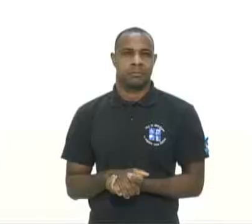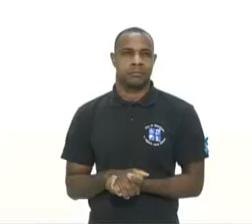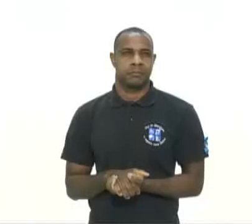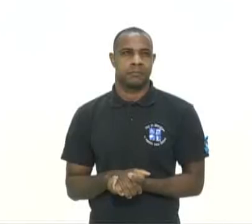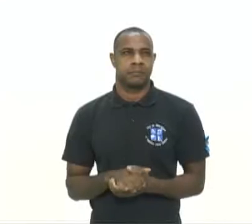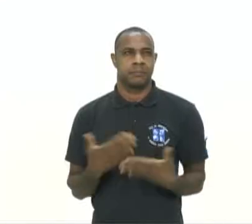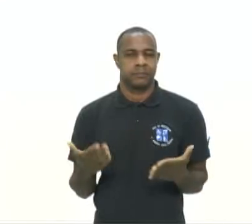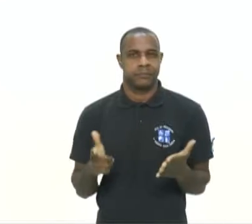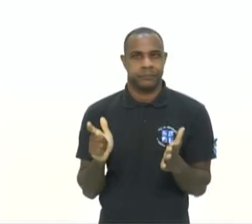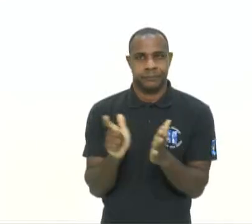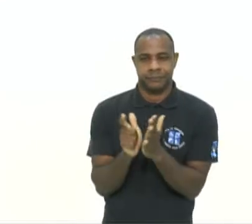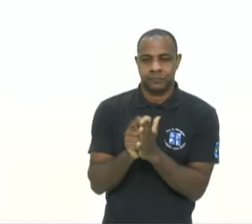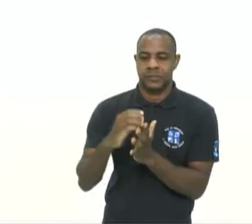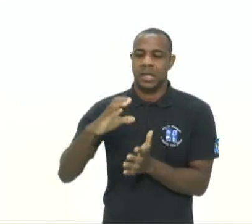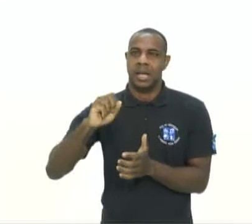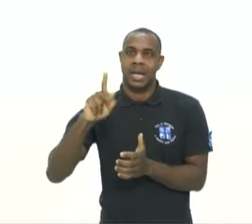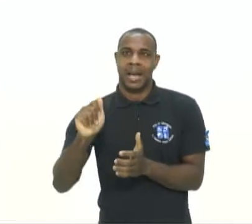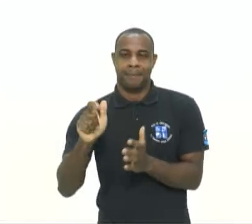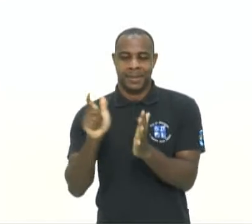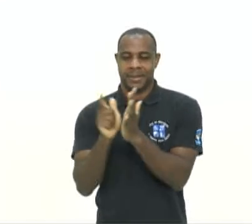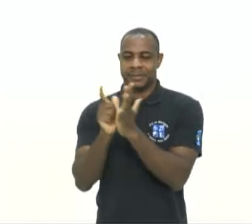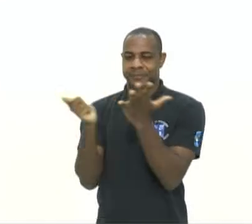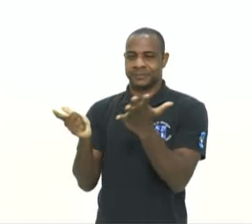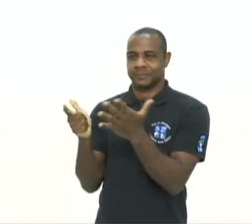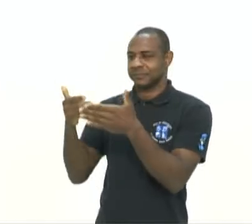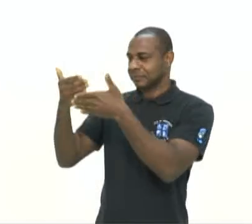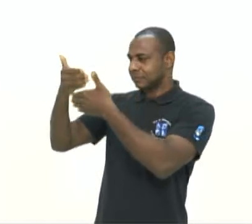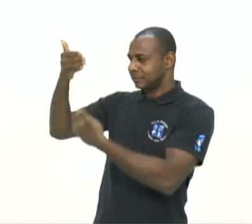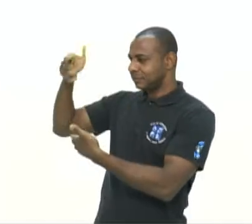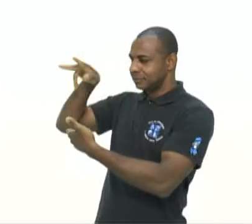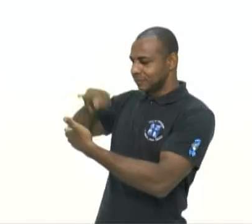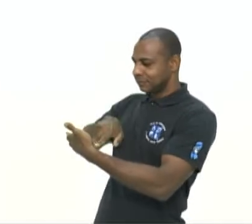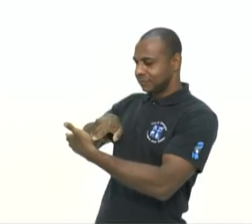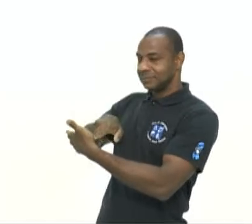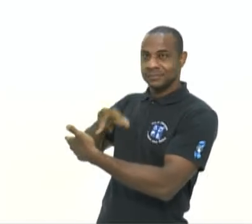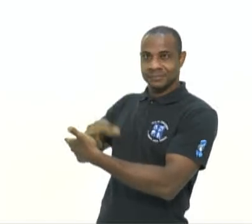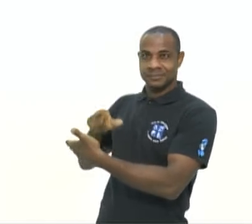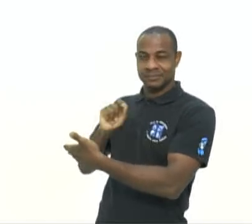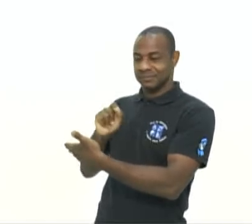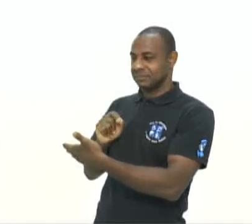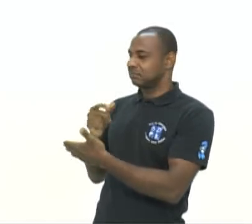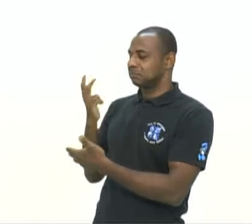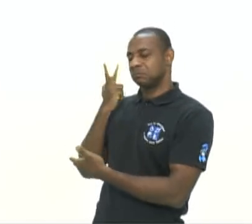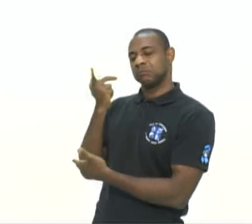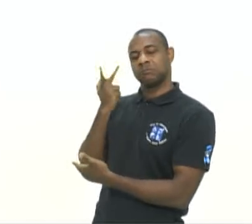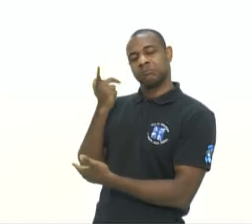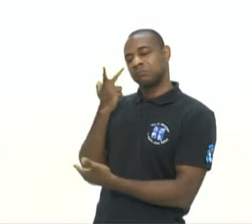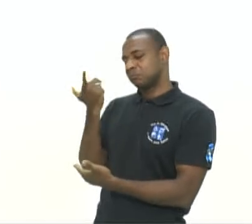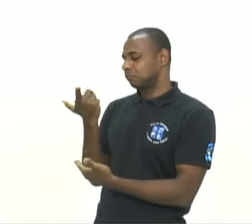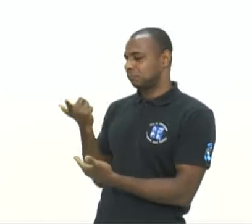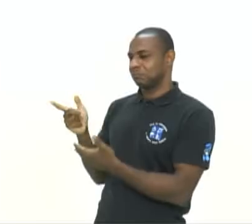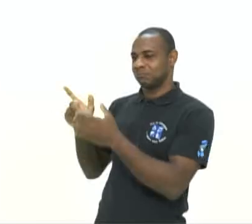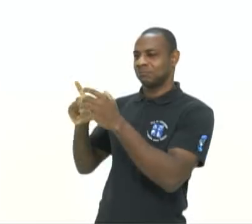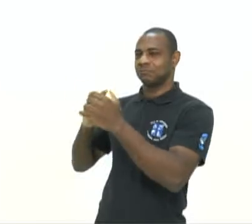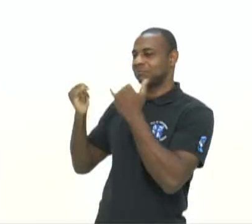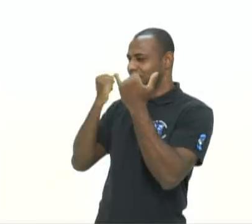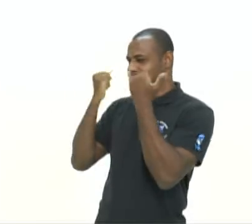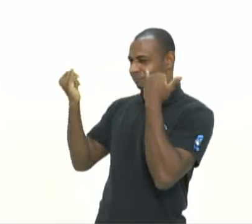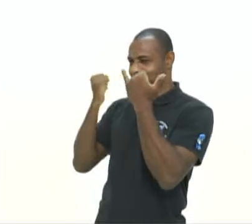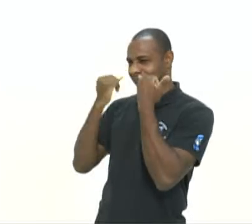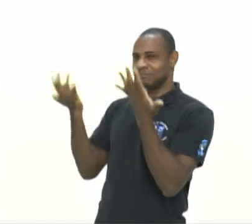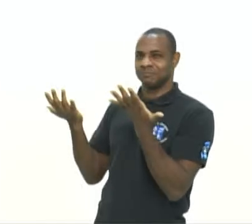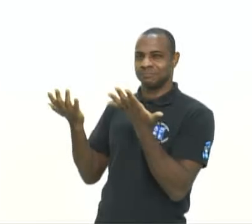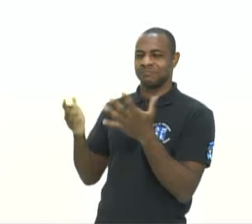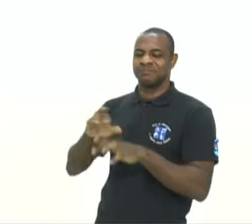A capa de jornal conquistou esse status, pois já se tornou um termo comum no âmbito do jornalismo. Em